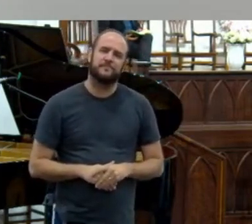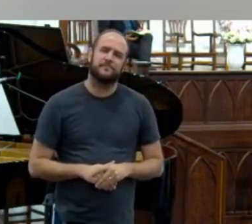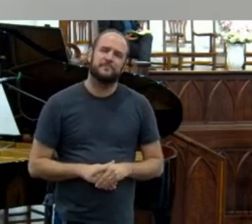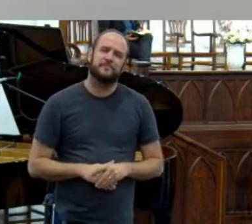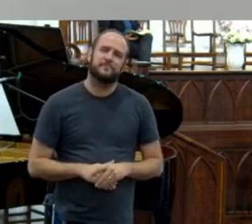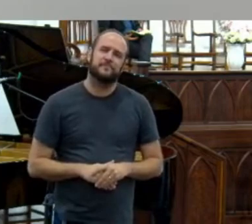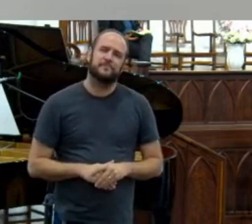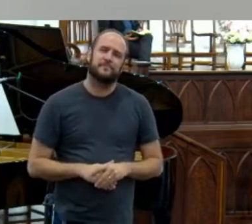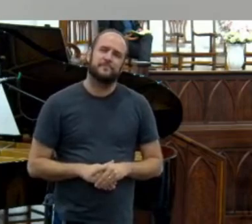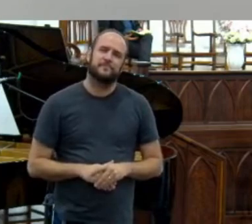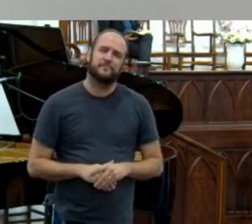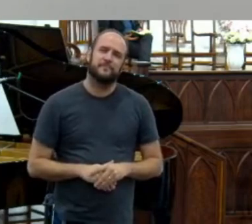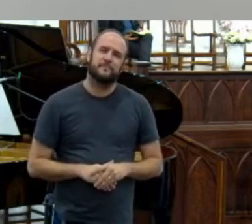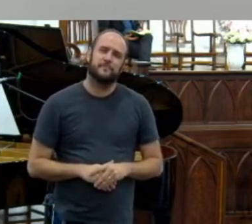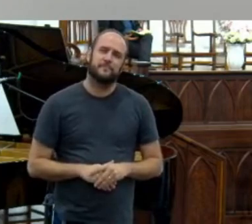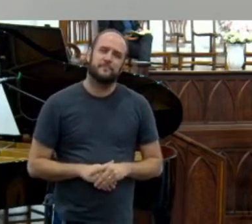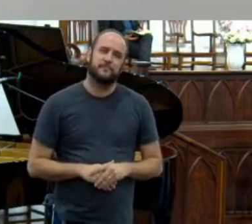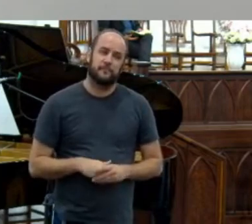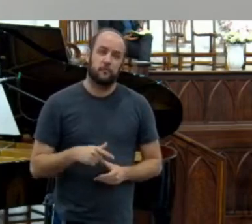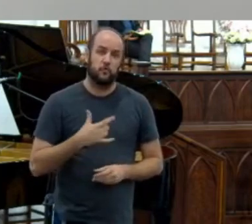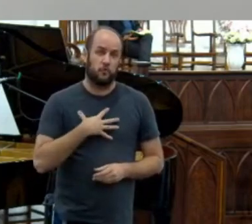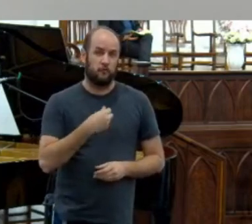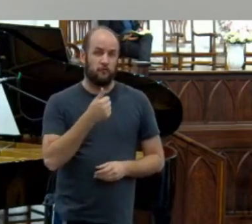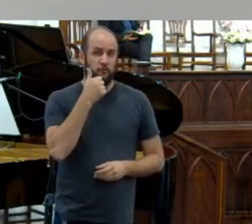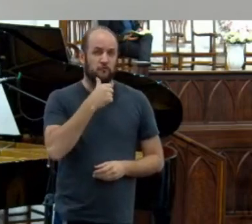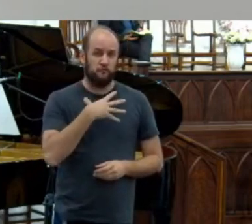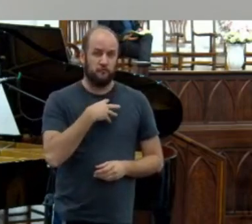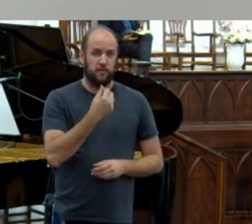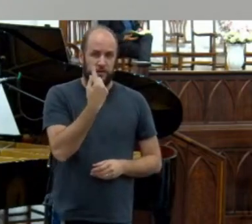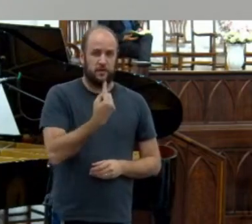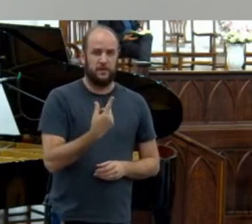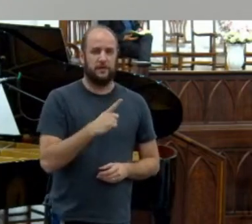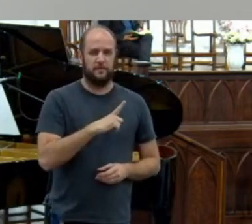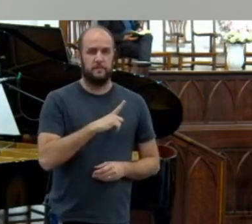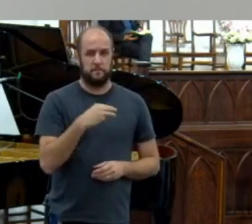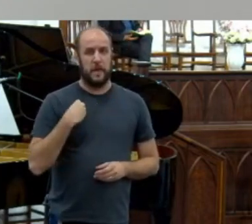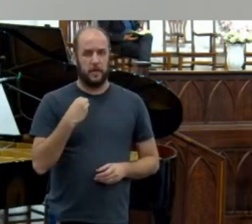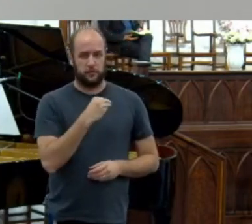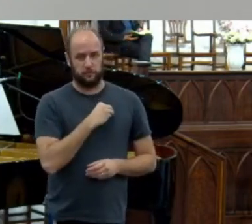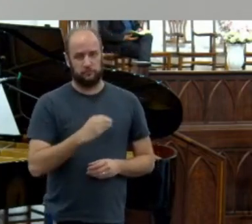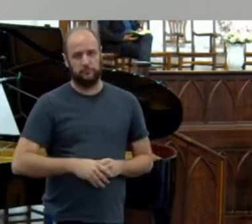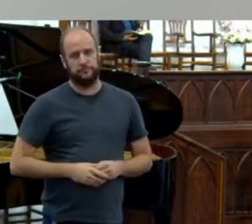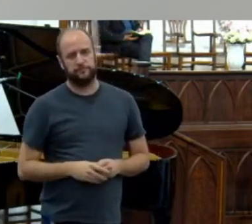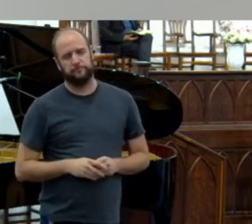Eu tenho uma filha, eu e aquela mulher assim, temos uma filha médica.